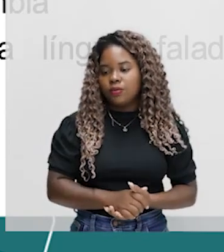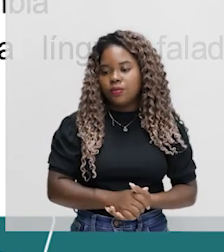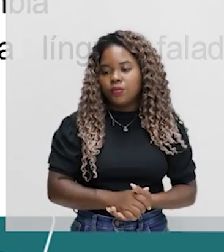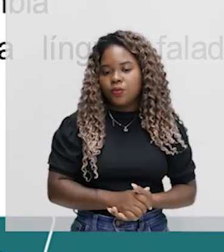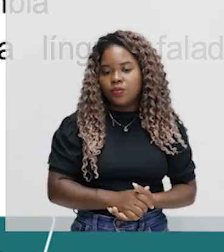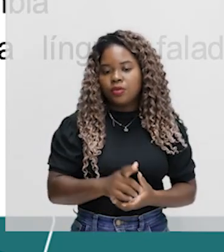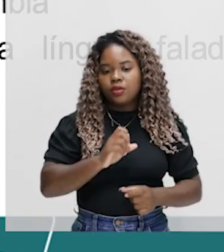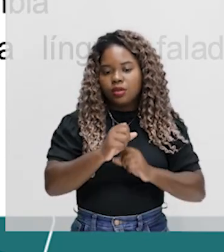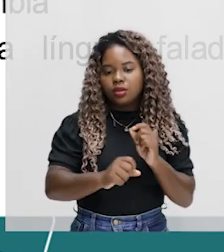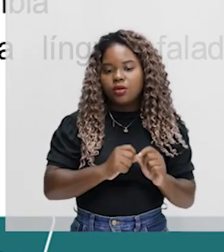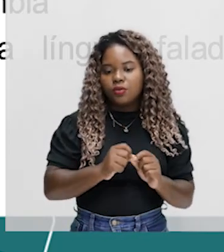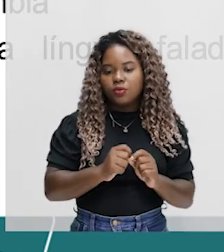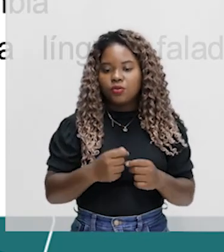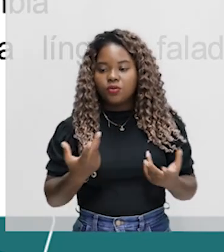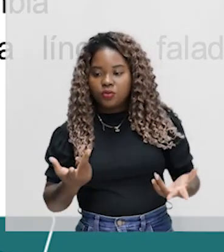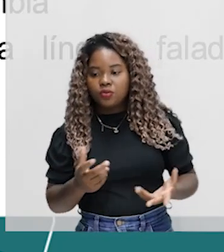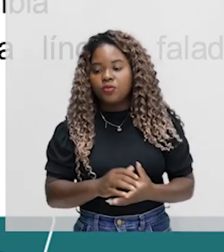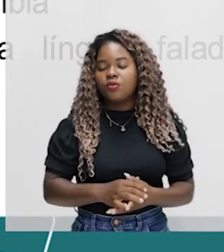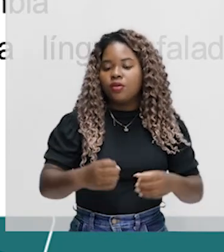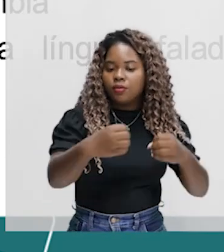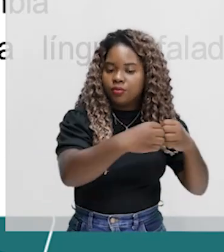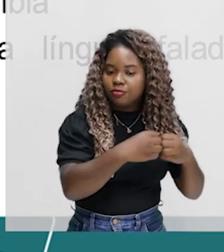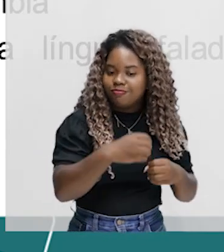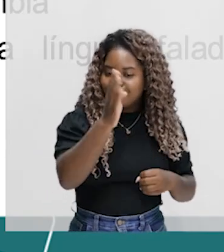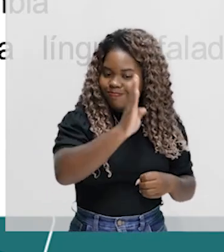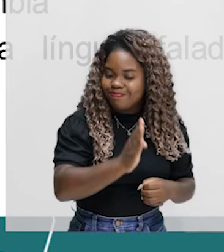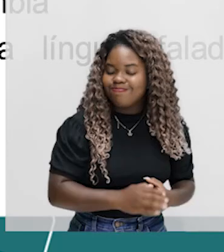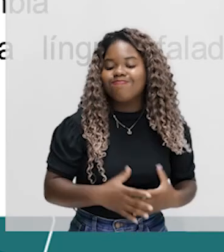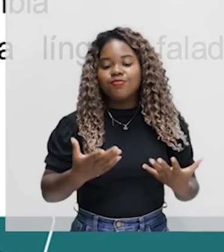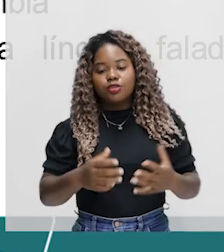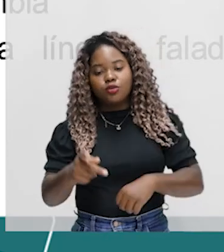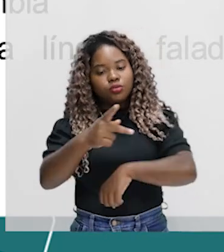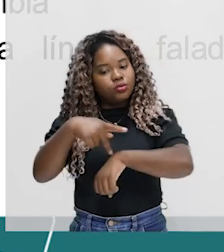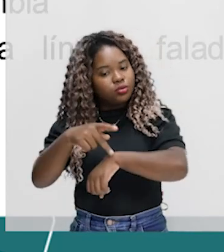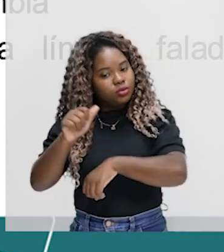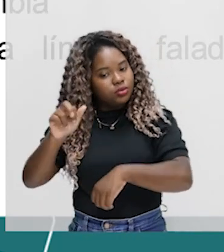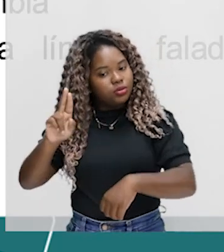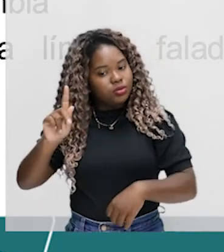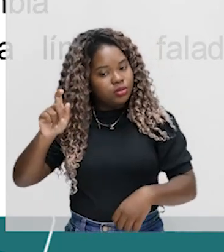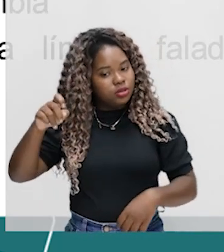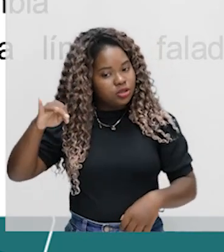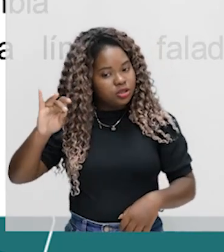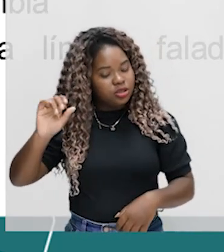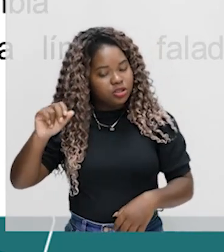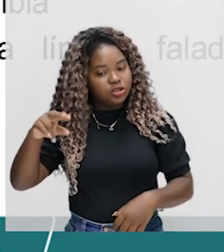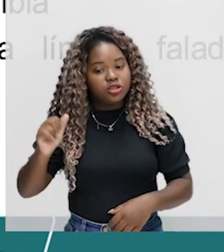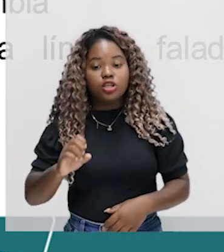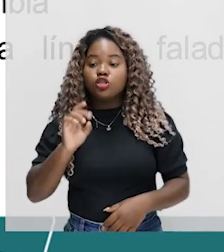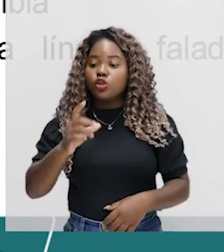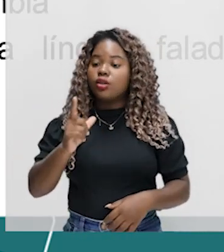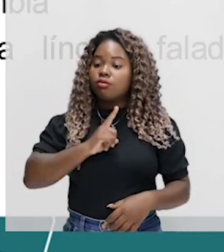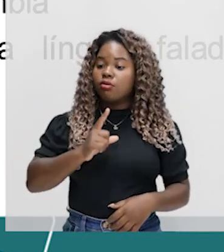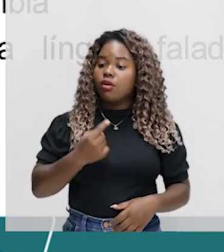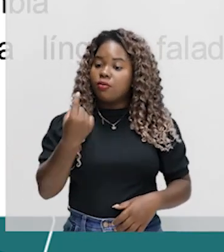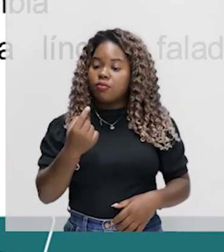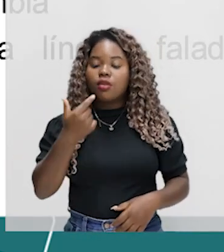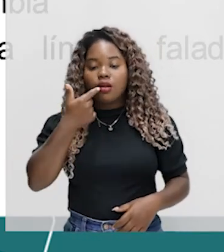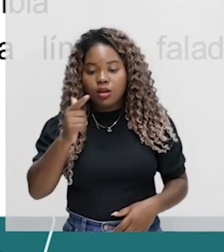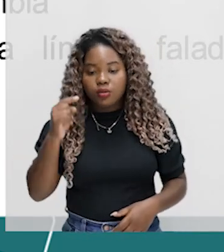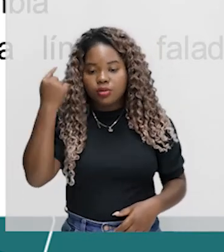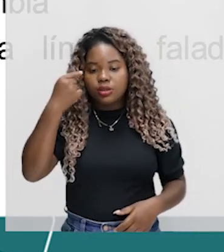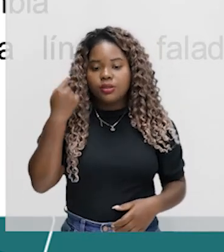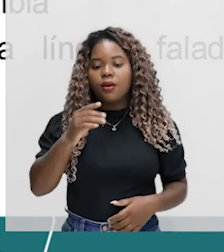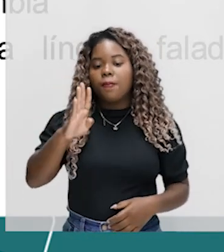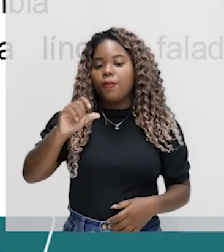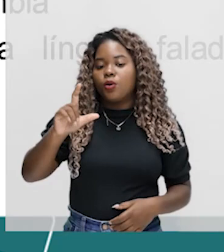pelos hermanos vizinhos do Brasil. Então, na Argentina, só se fala o espanhol. Na Bolívia,